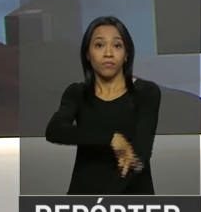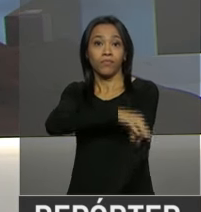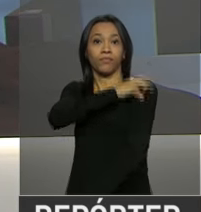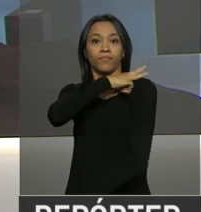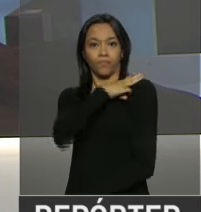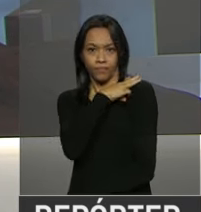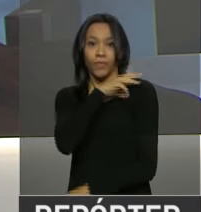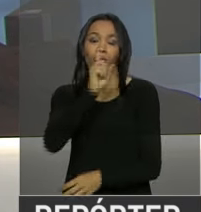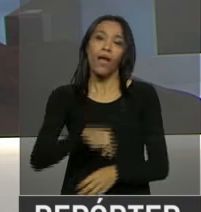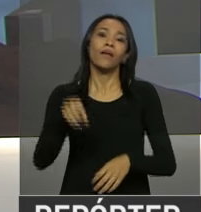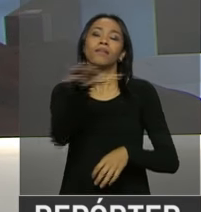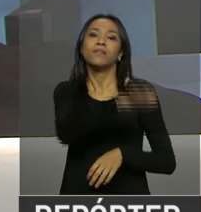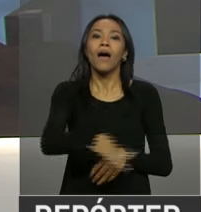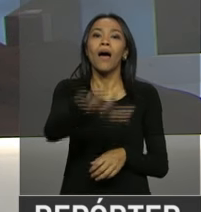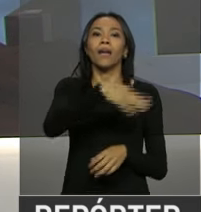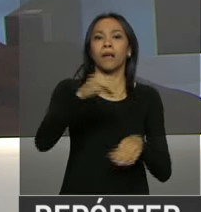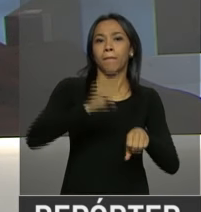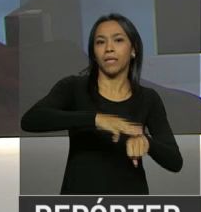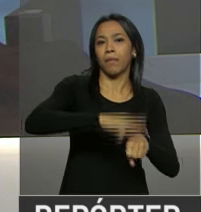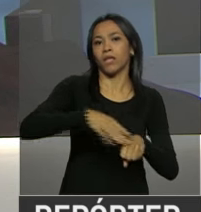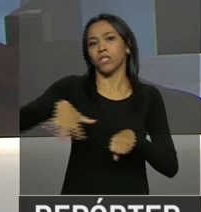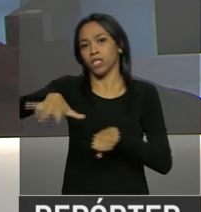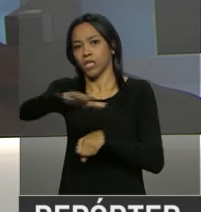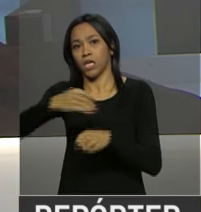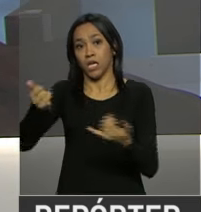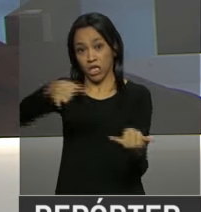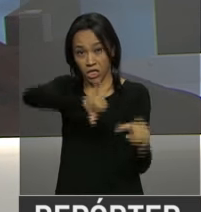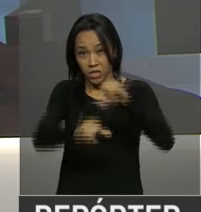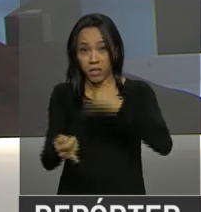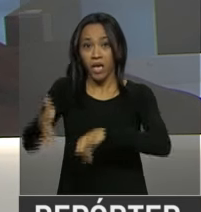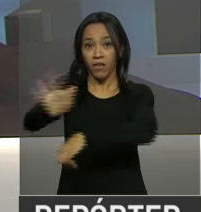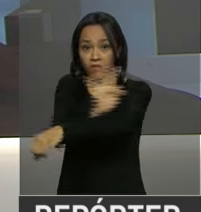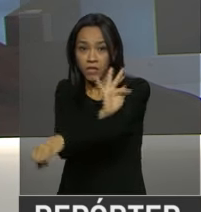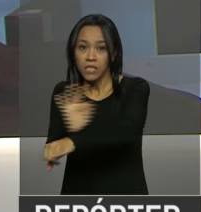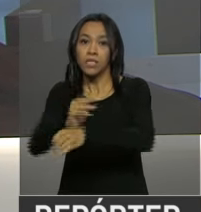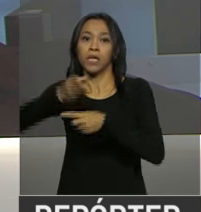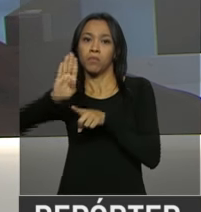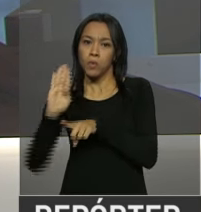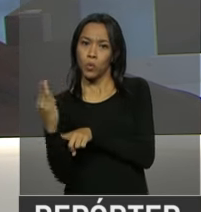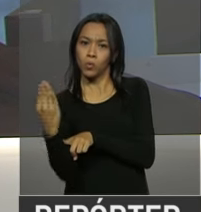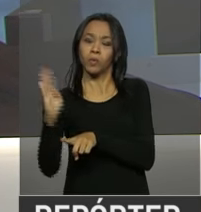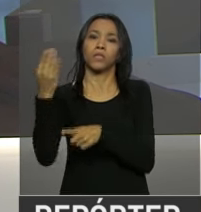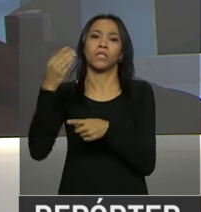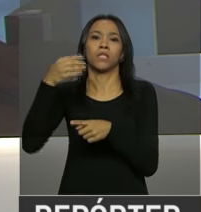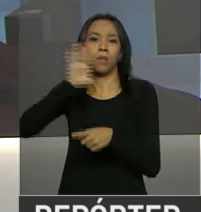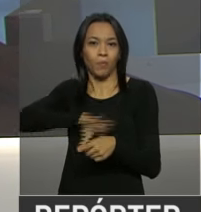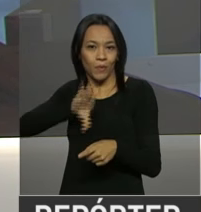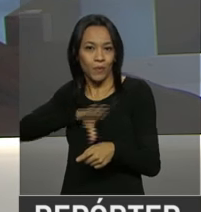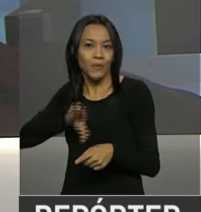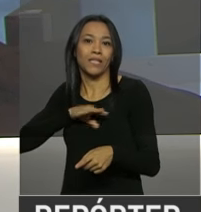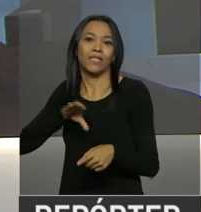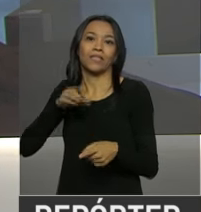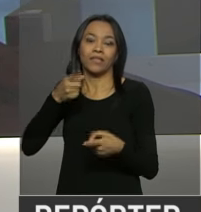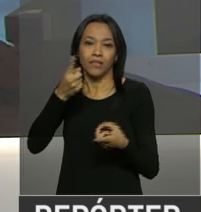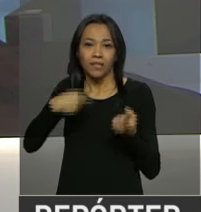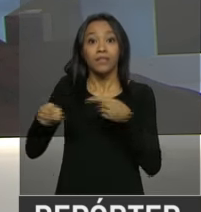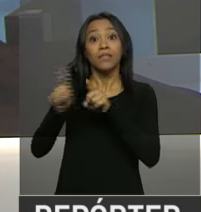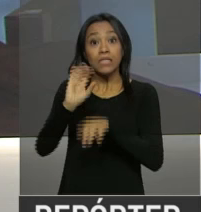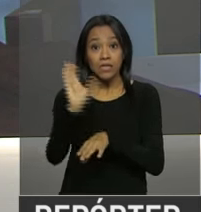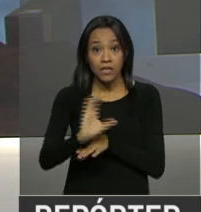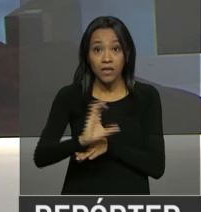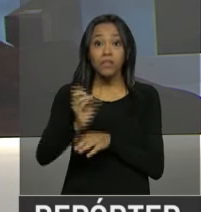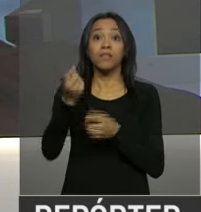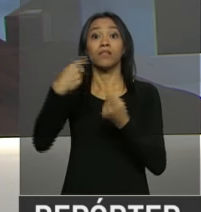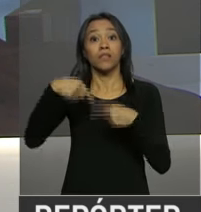em cursos de licenciatura nas áreas de matemática, química, física, biologia, Letras, português,